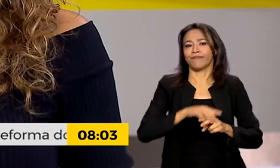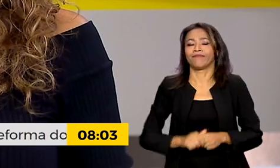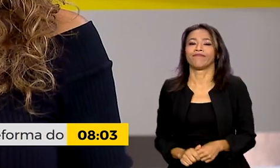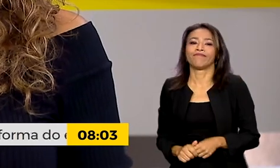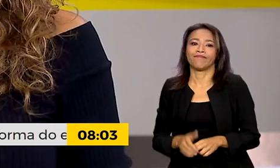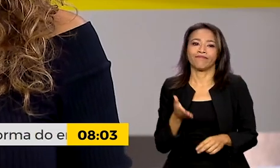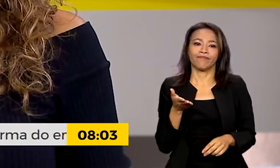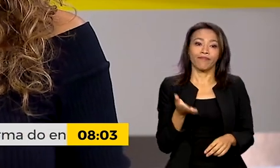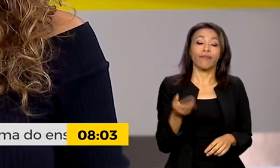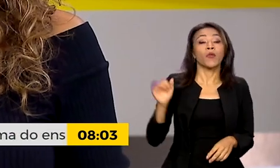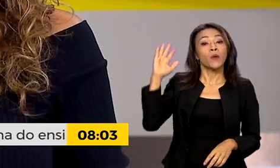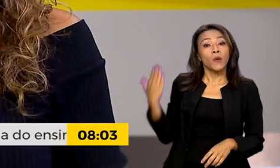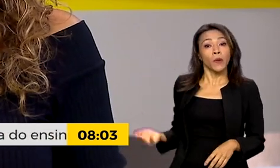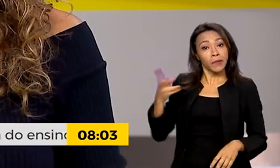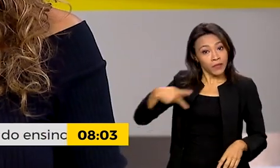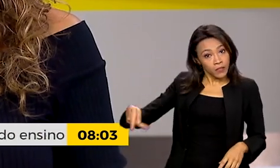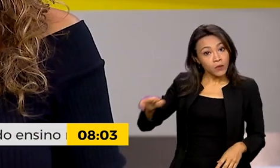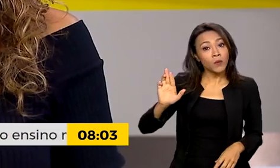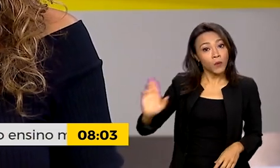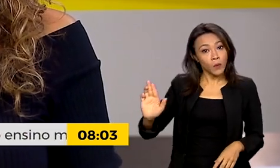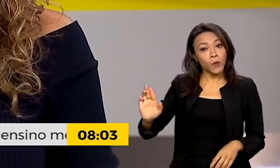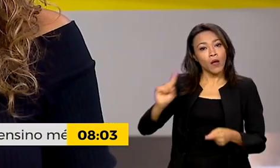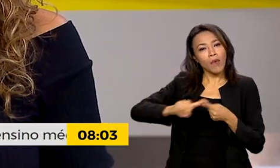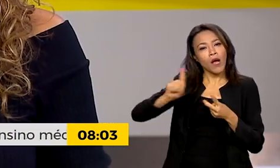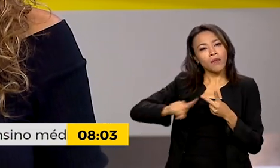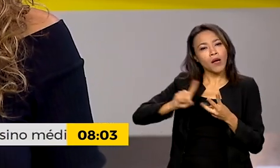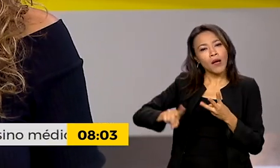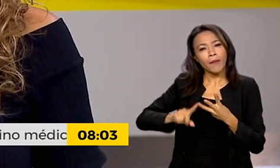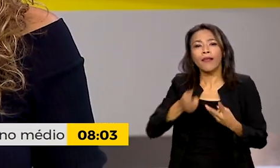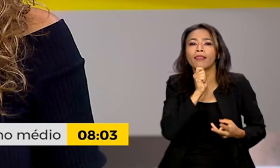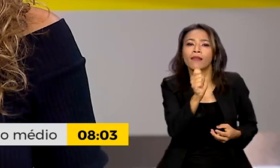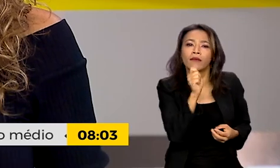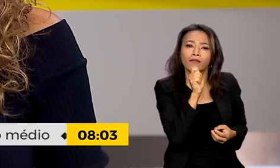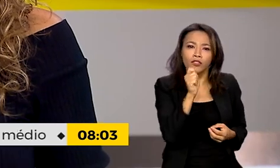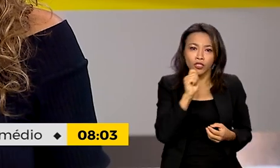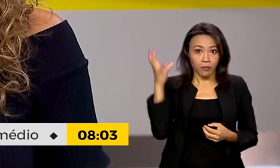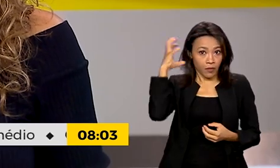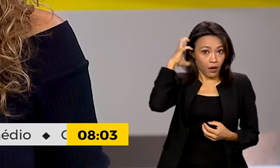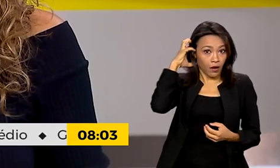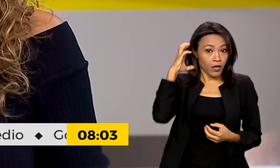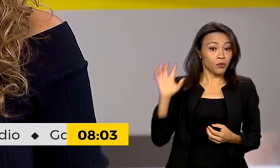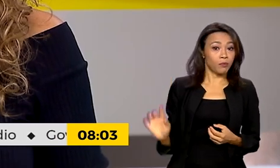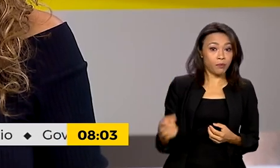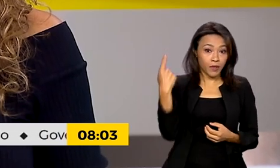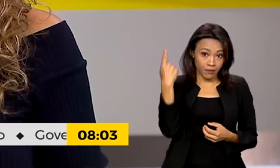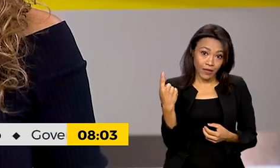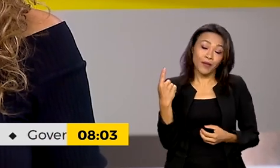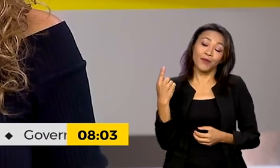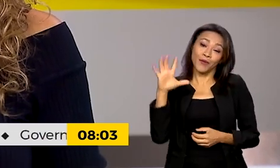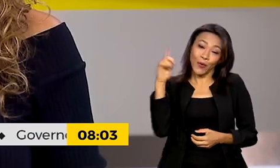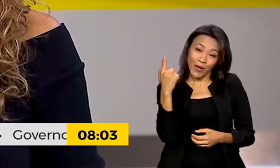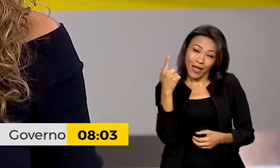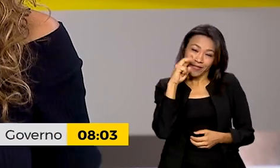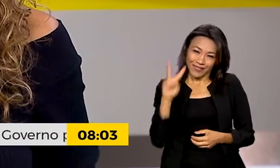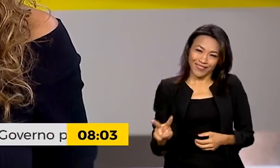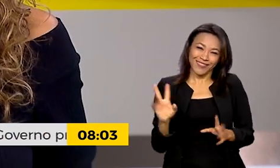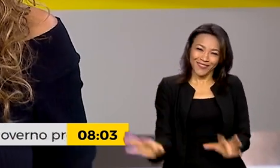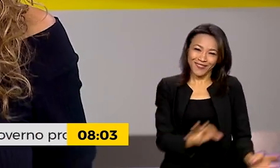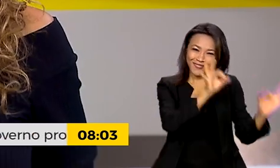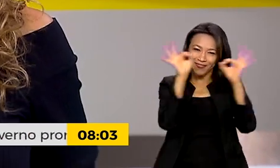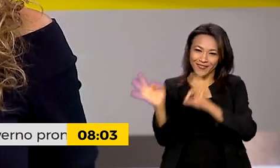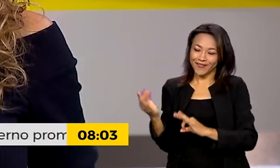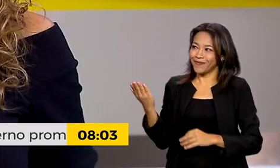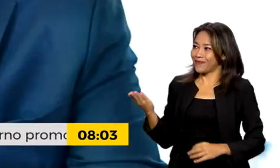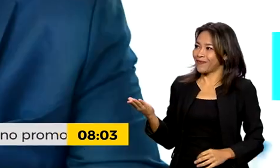o presidente Lula iniciou uma série de entrevistas para rádios A primeira foi com emissoras de Goiás acompanhe os principais